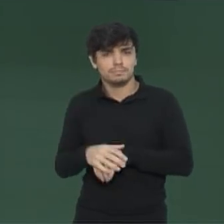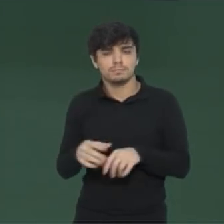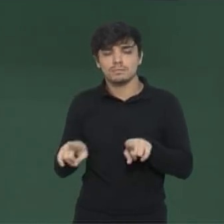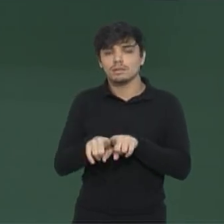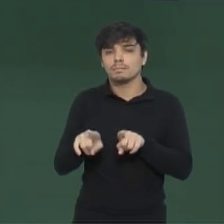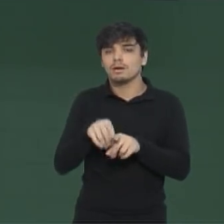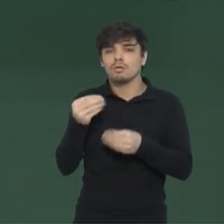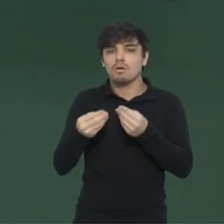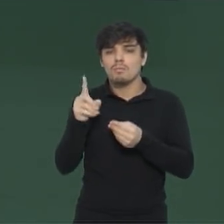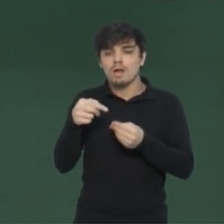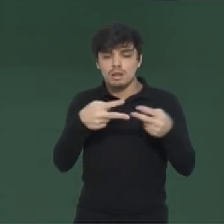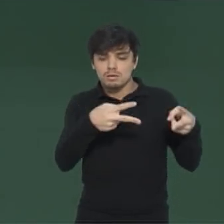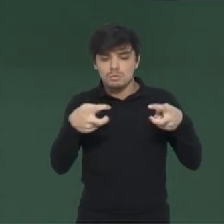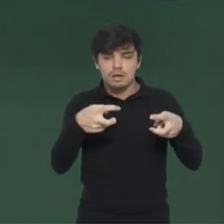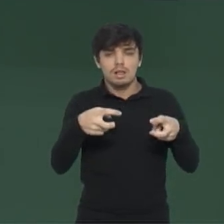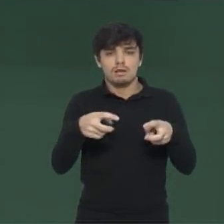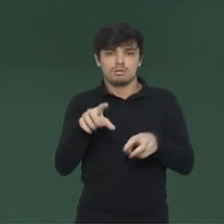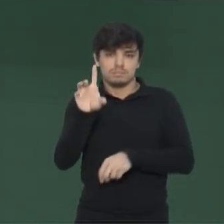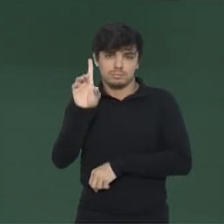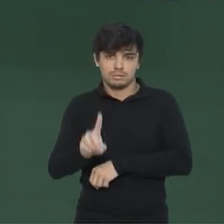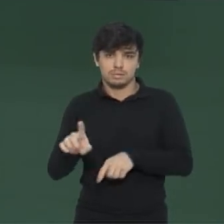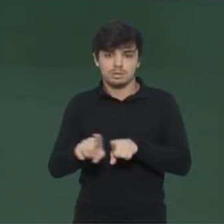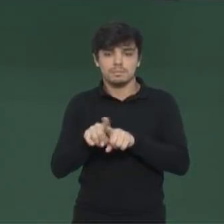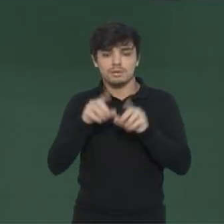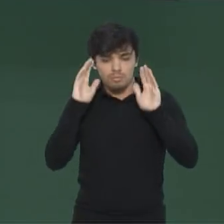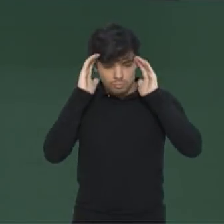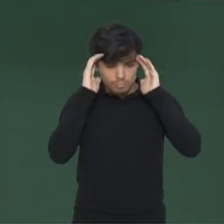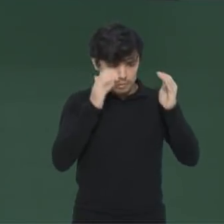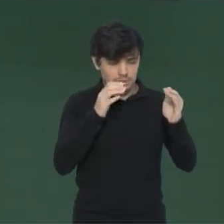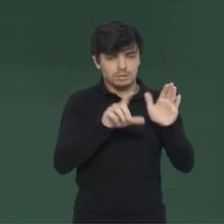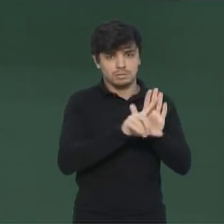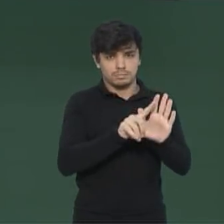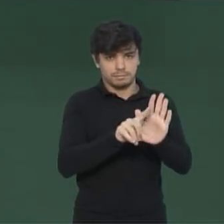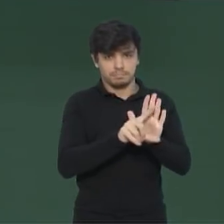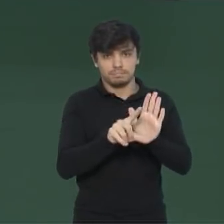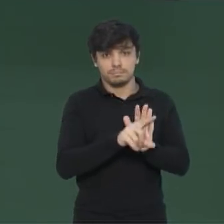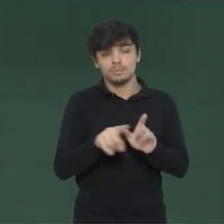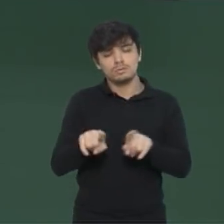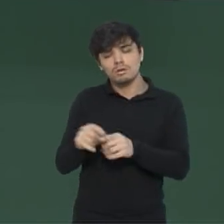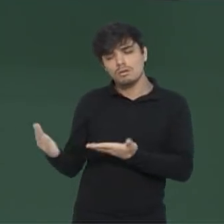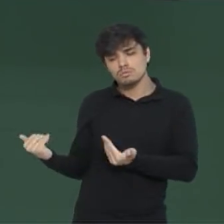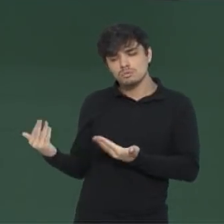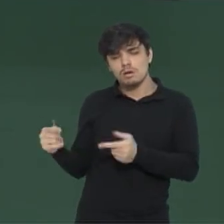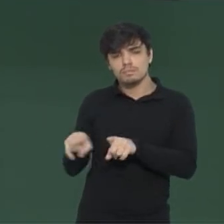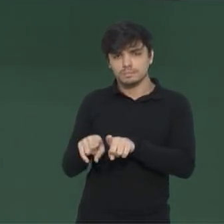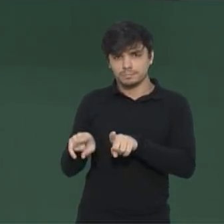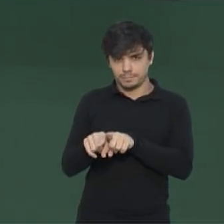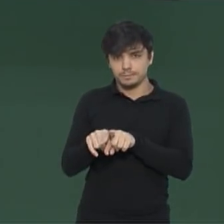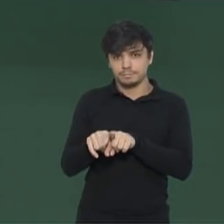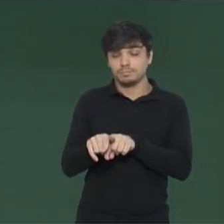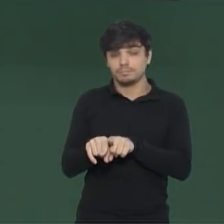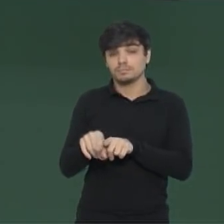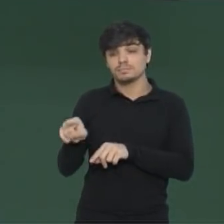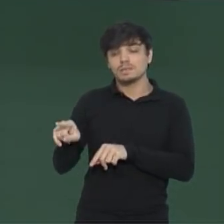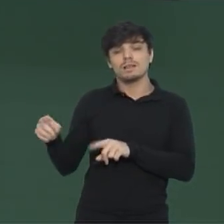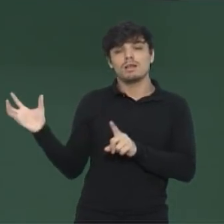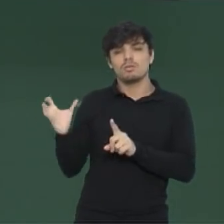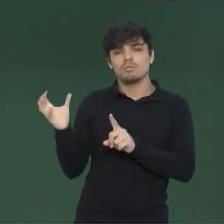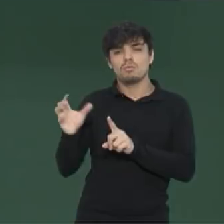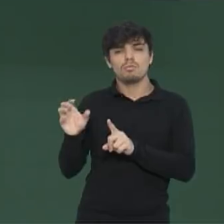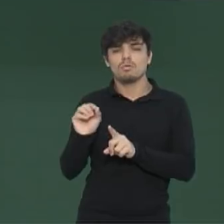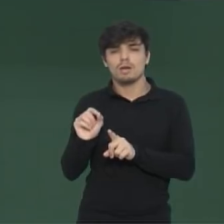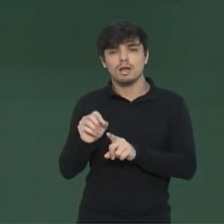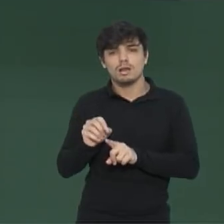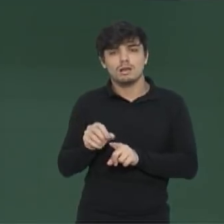como valorizar as leis e obedecê-las. Os jovens também, nas escolas, os jovens eles eram orientados